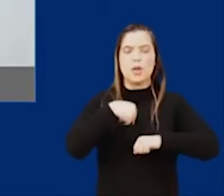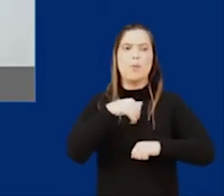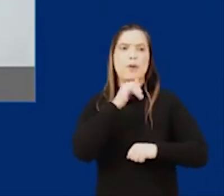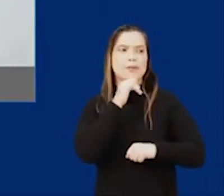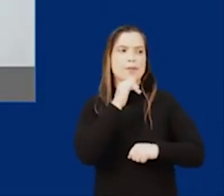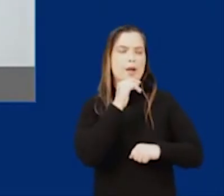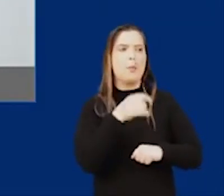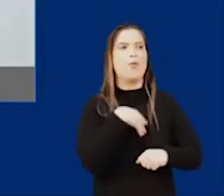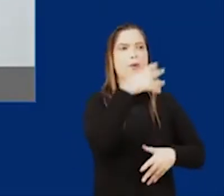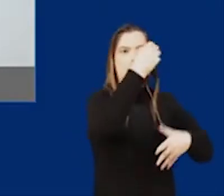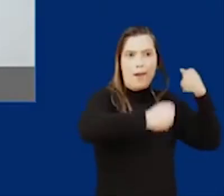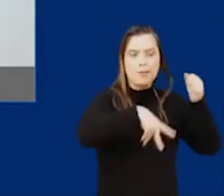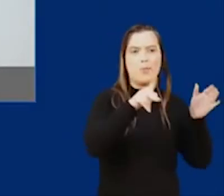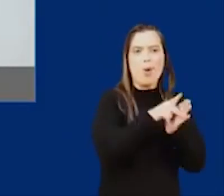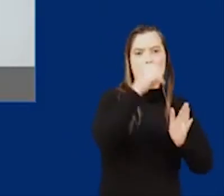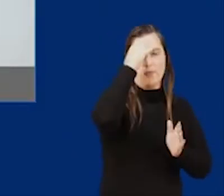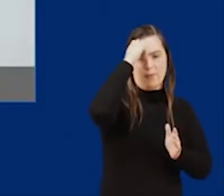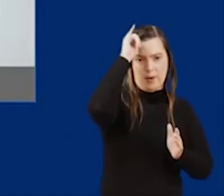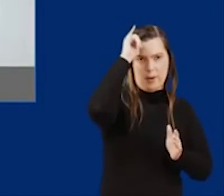de vaca,